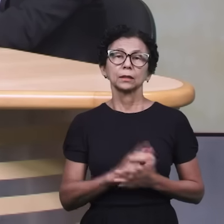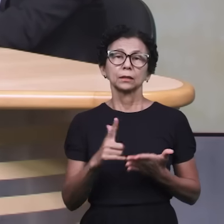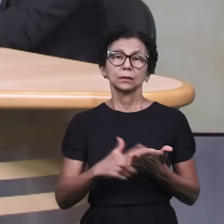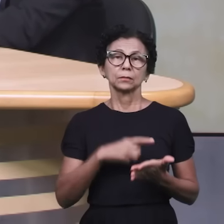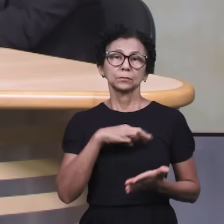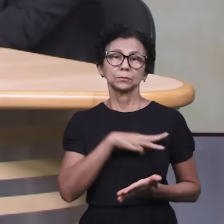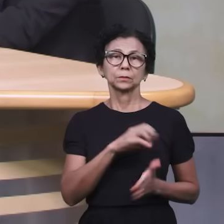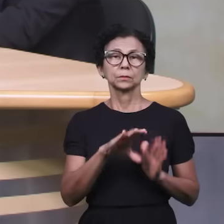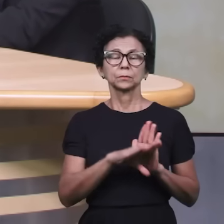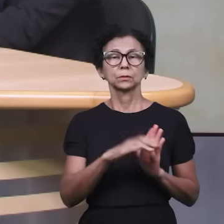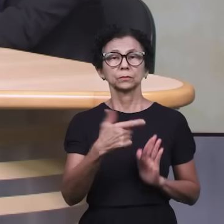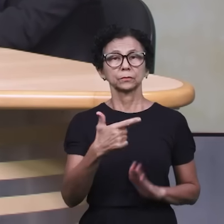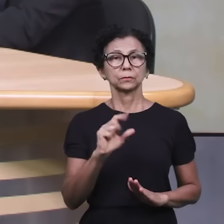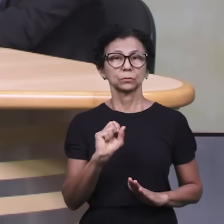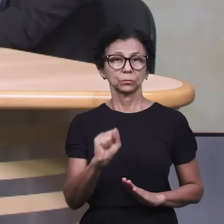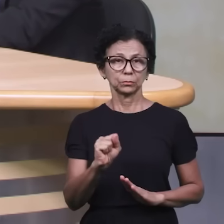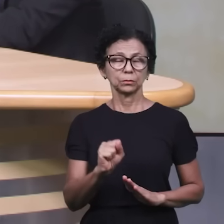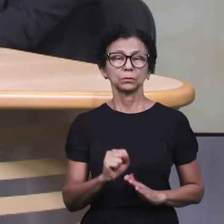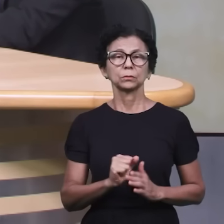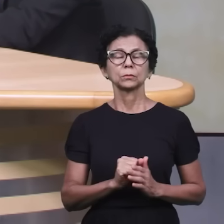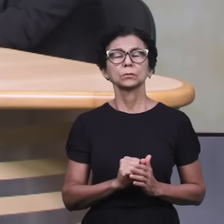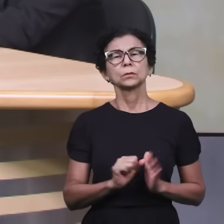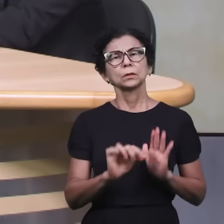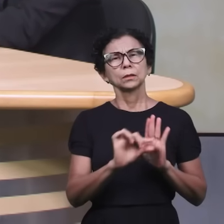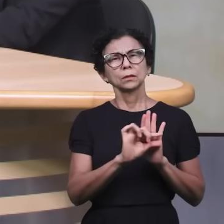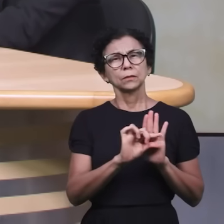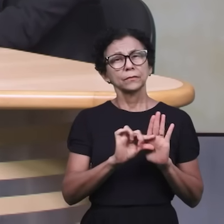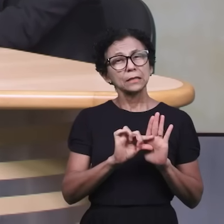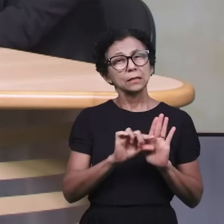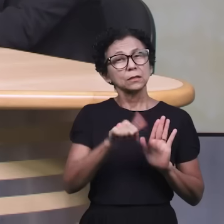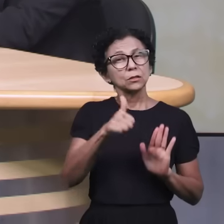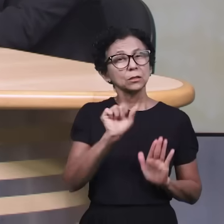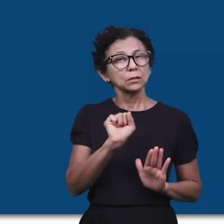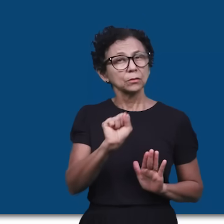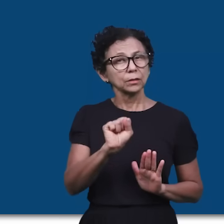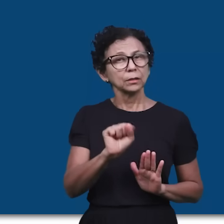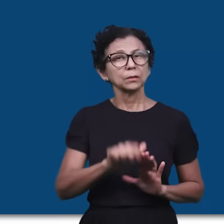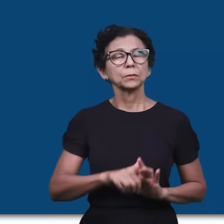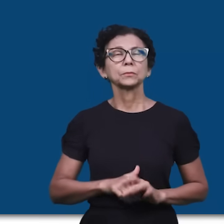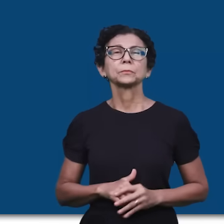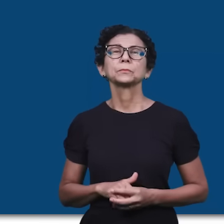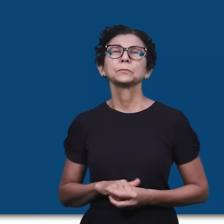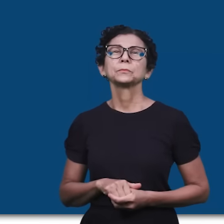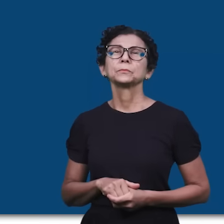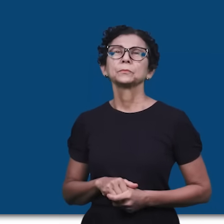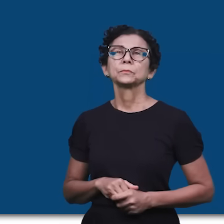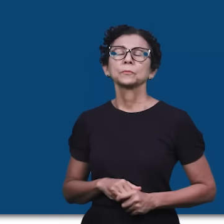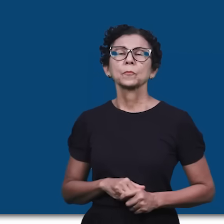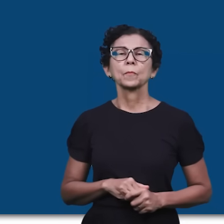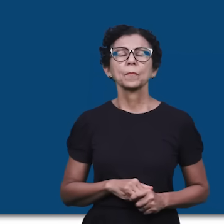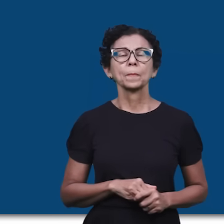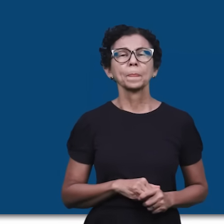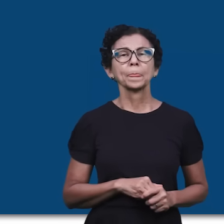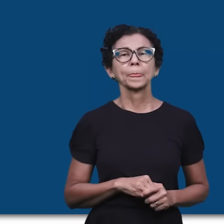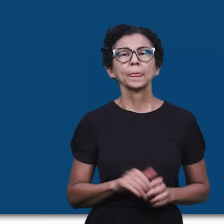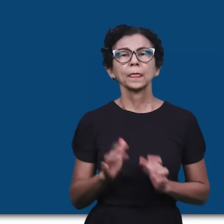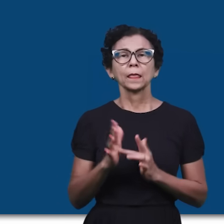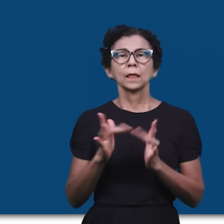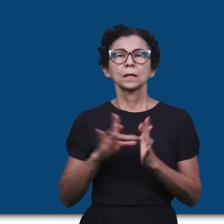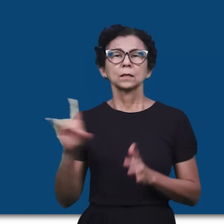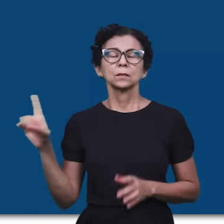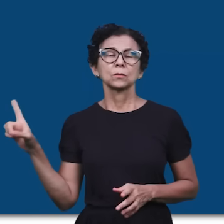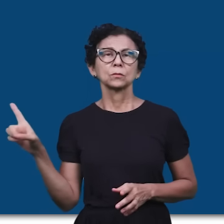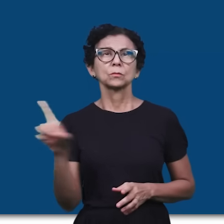em Mateus 28, vamos começar lendo o 18, que ele é importante, diz o seguinte: E chegando-se Jesus falou-lhes,